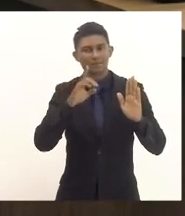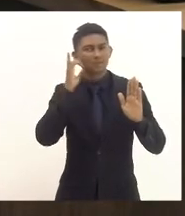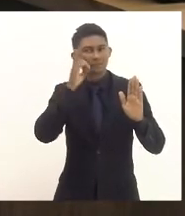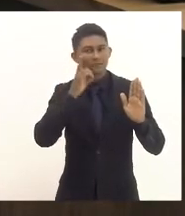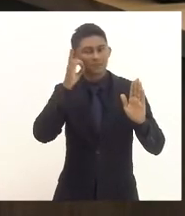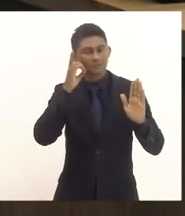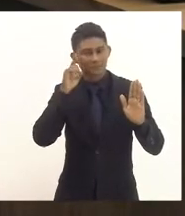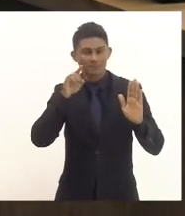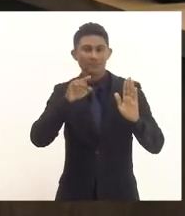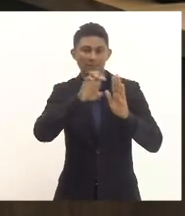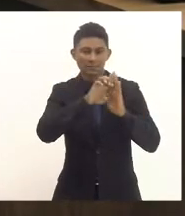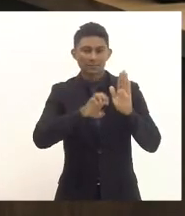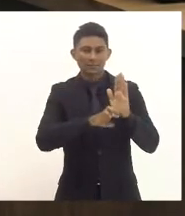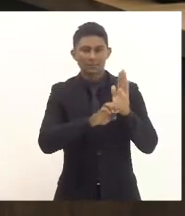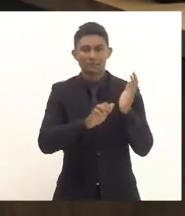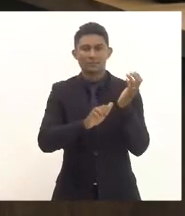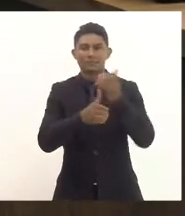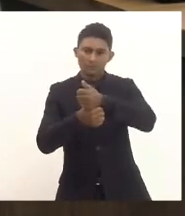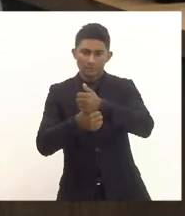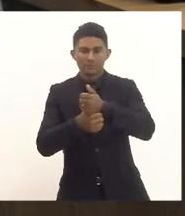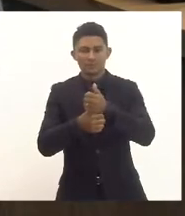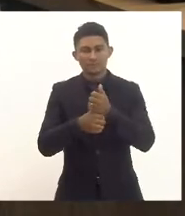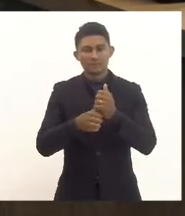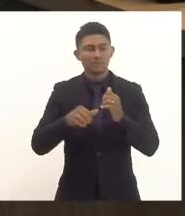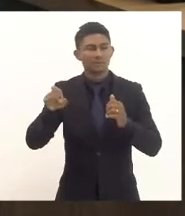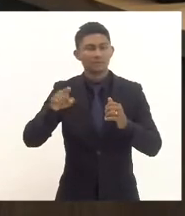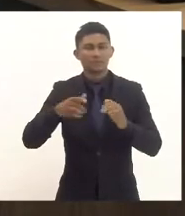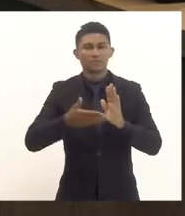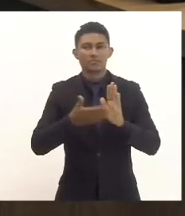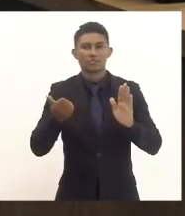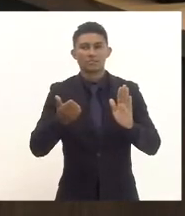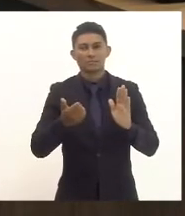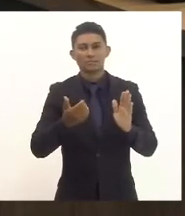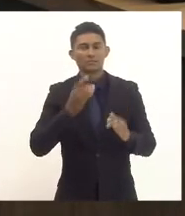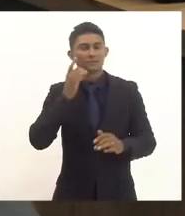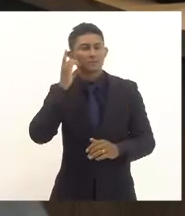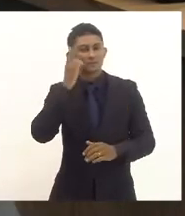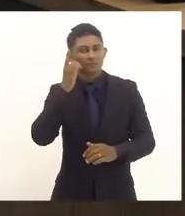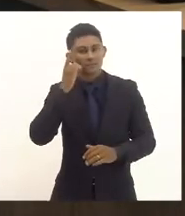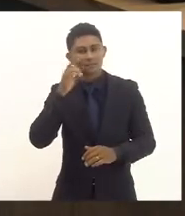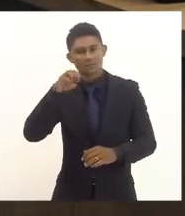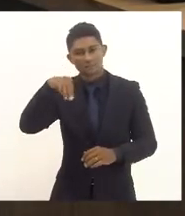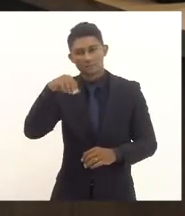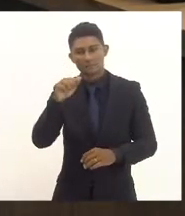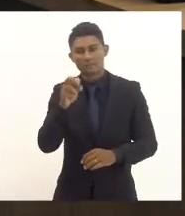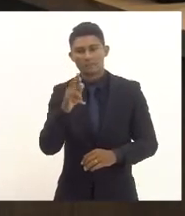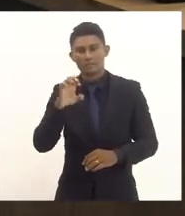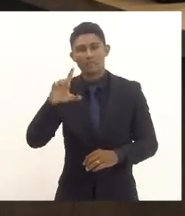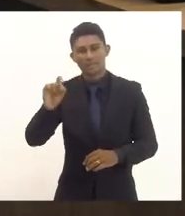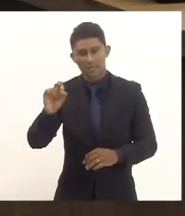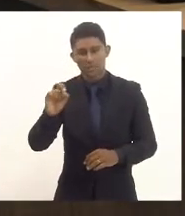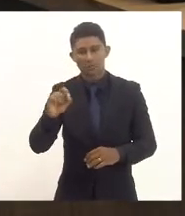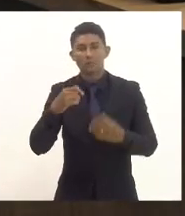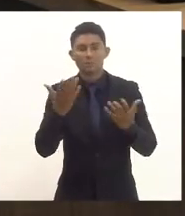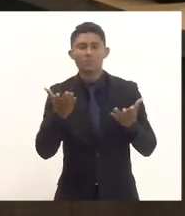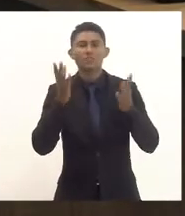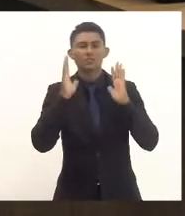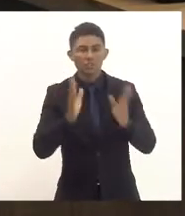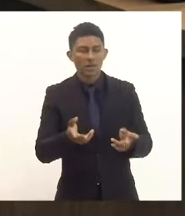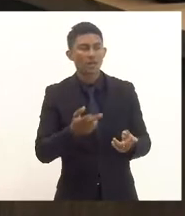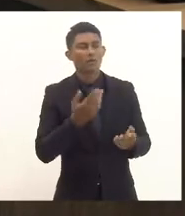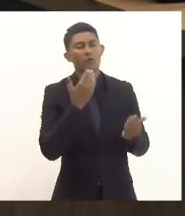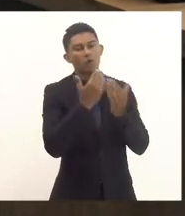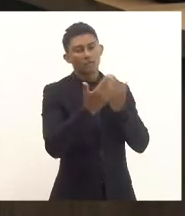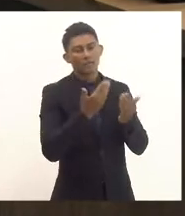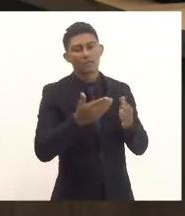isso era para gente tirar a emenda do deputado Marcelo cabeleireiro mas aí a gente já falei lá com o a